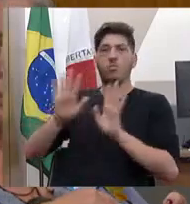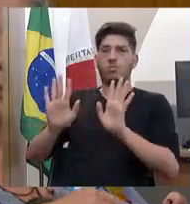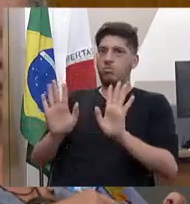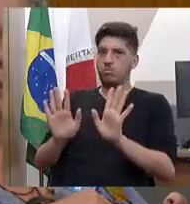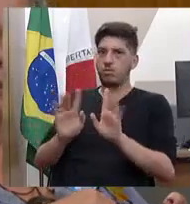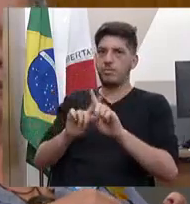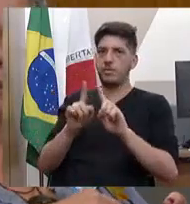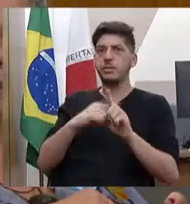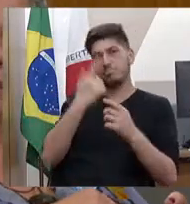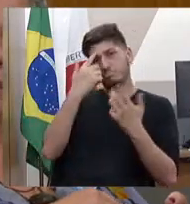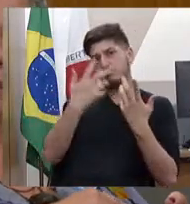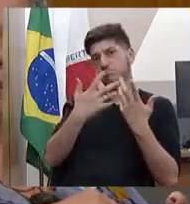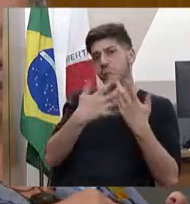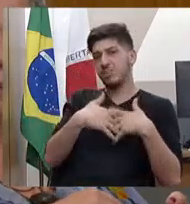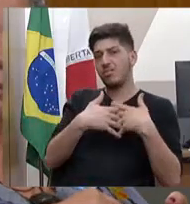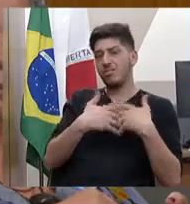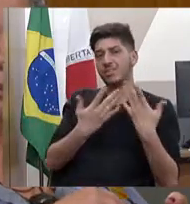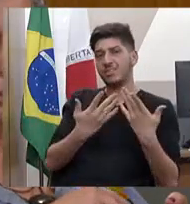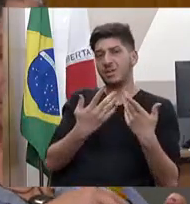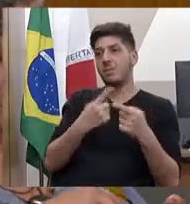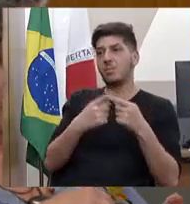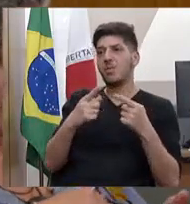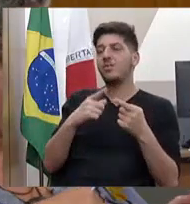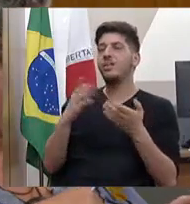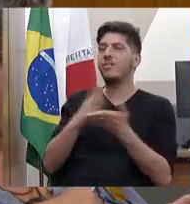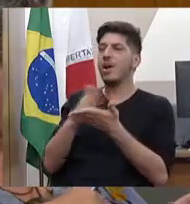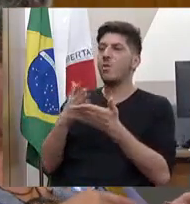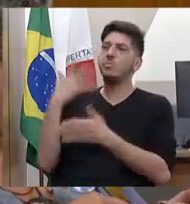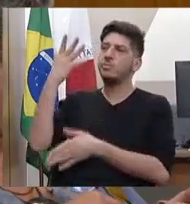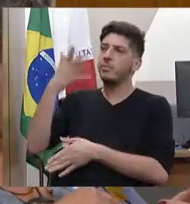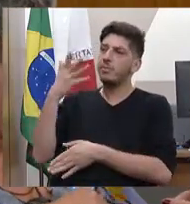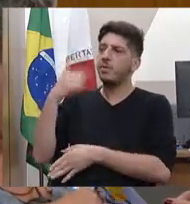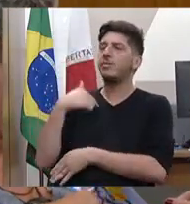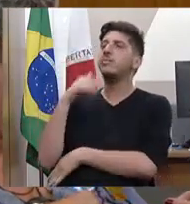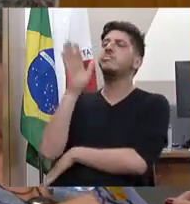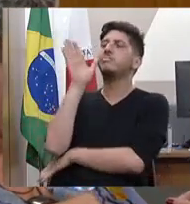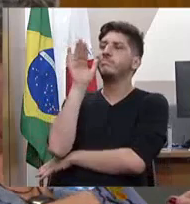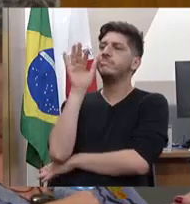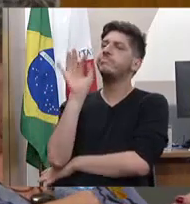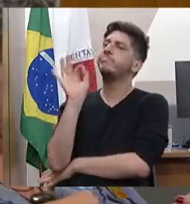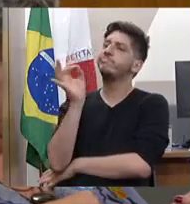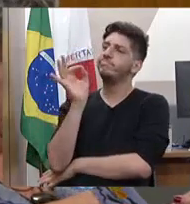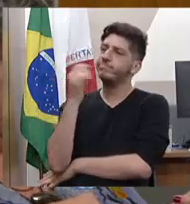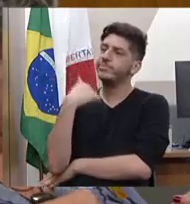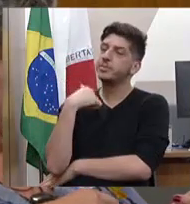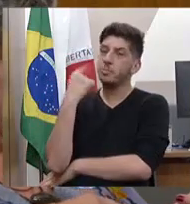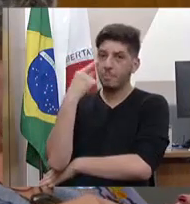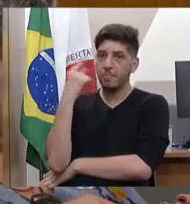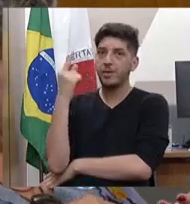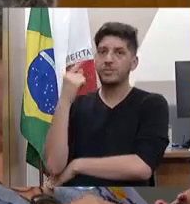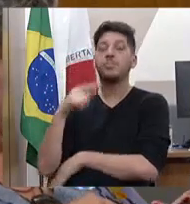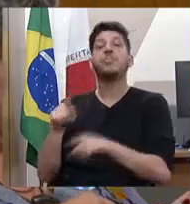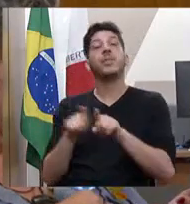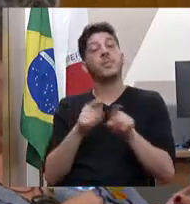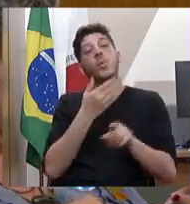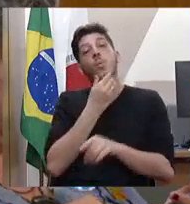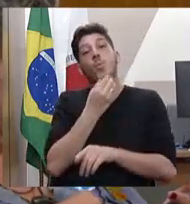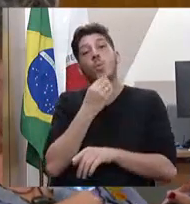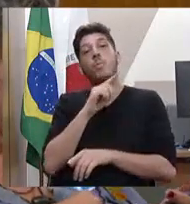pensamentos a respeito de algumas Exposições da sua pessoa e o Zé Carlos né